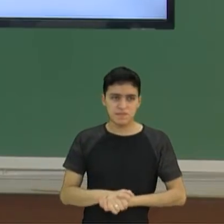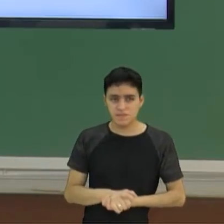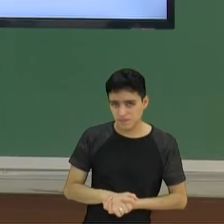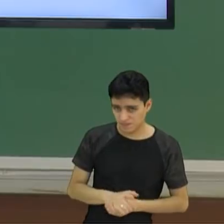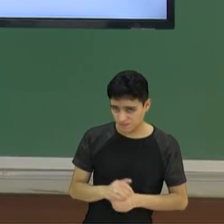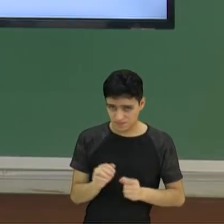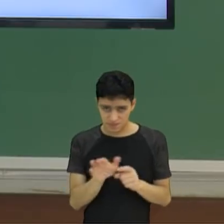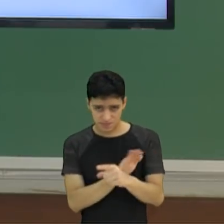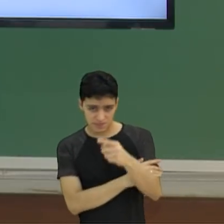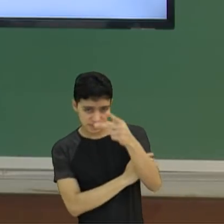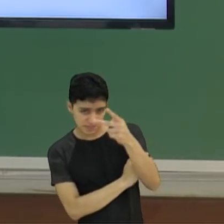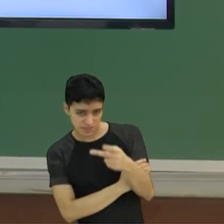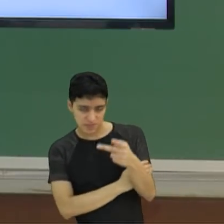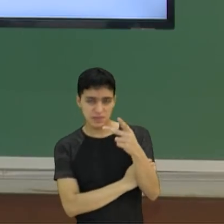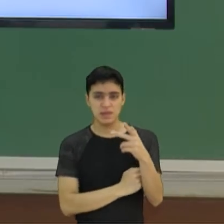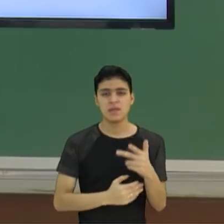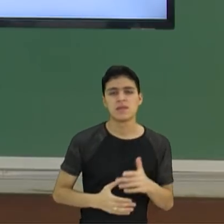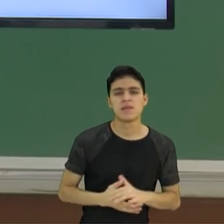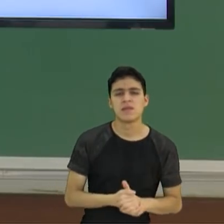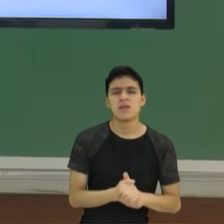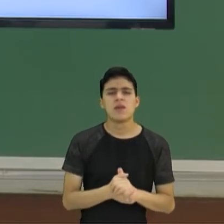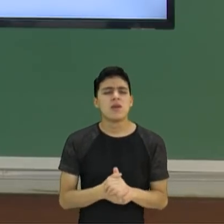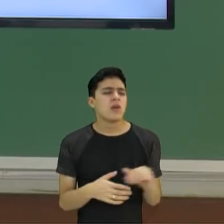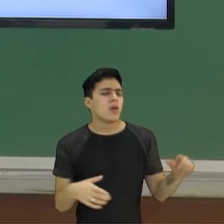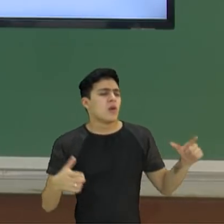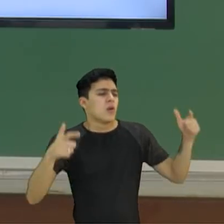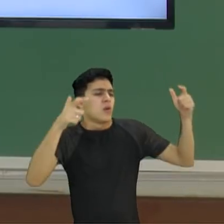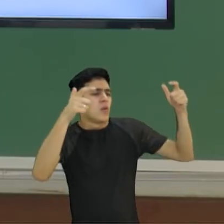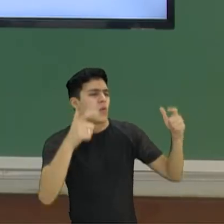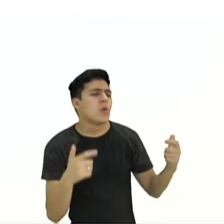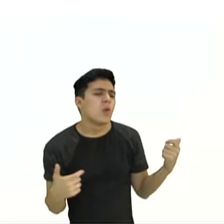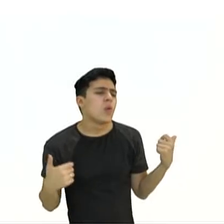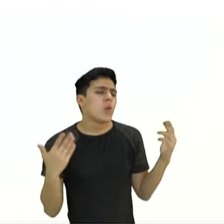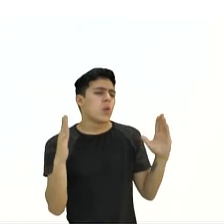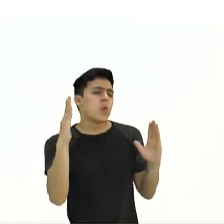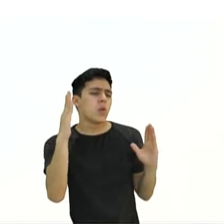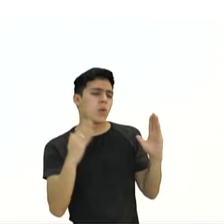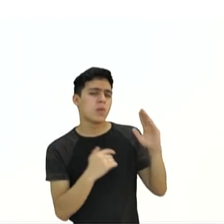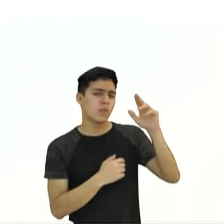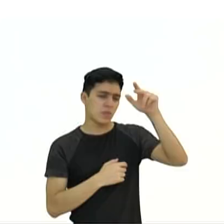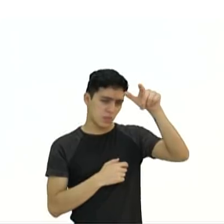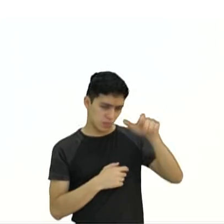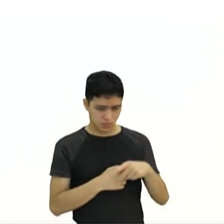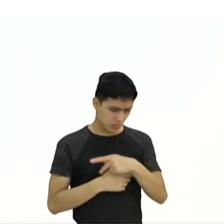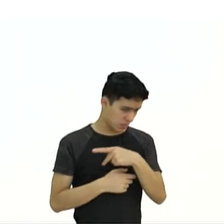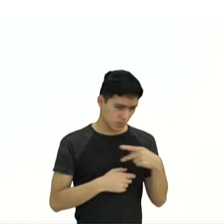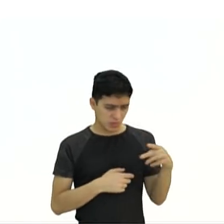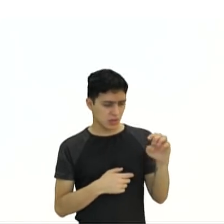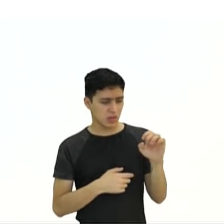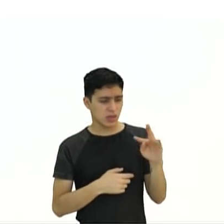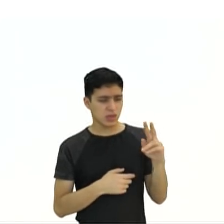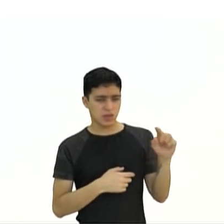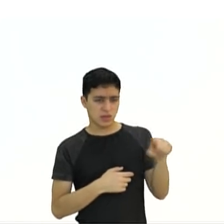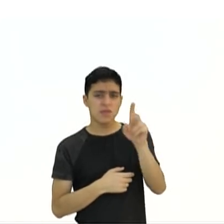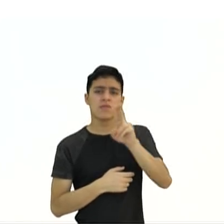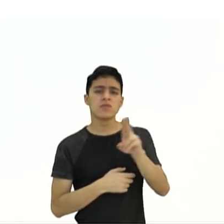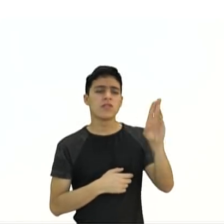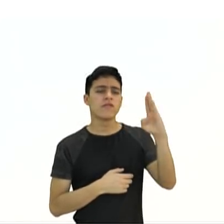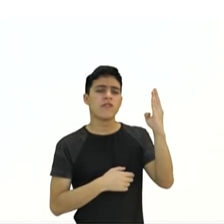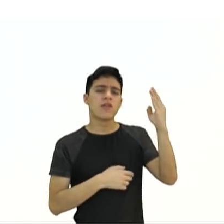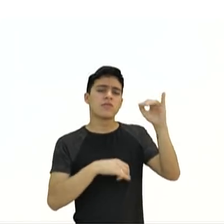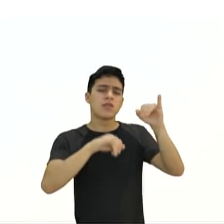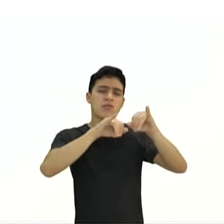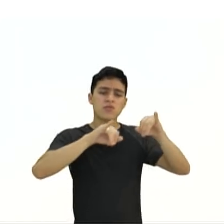Pergunta número 2, exercício número 2. Onde e quando o professor Estevão Zilioli usou fake news para